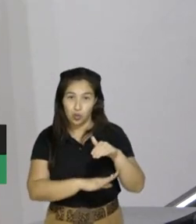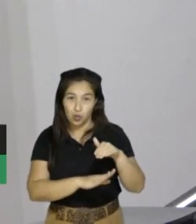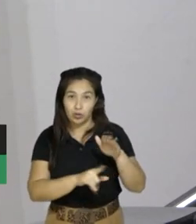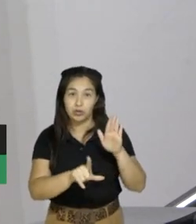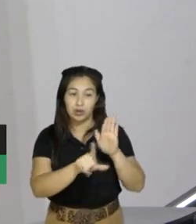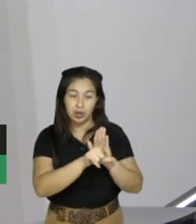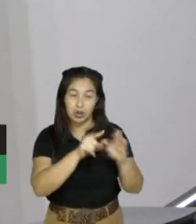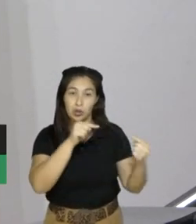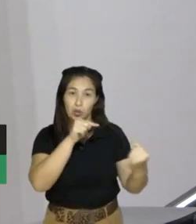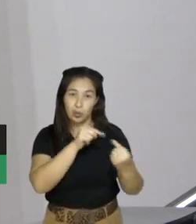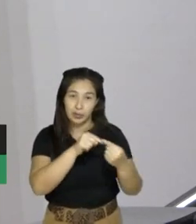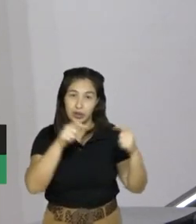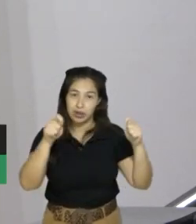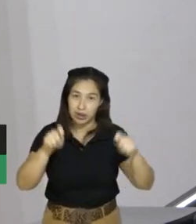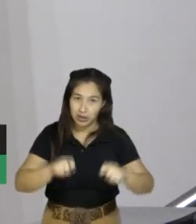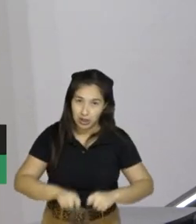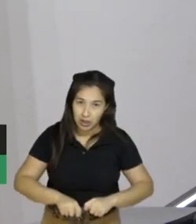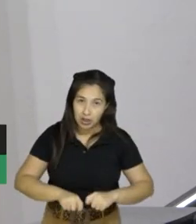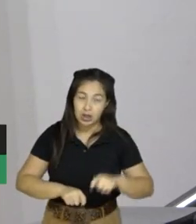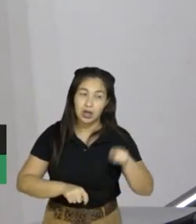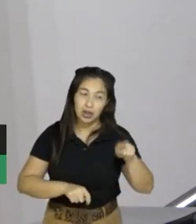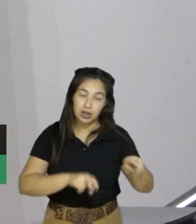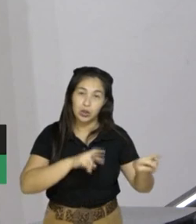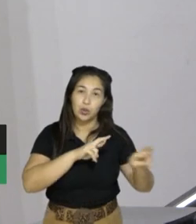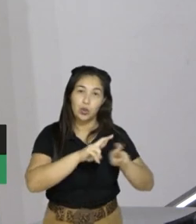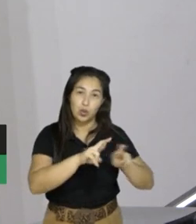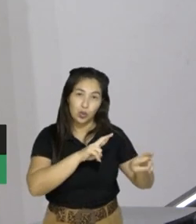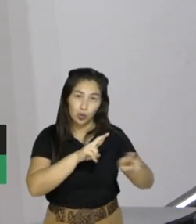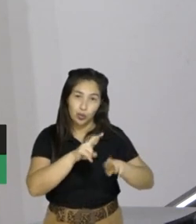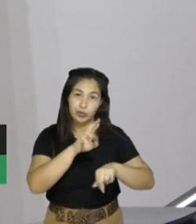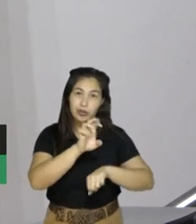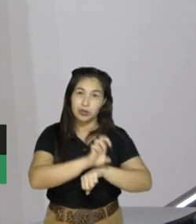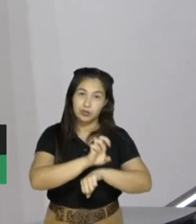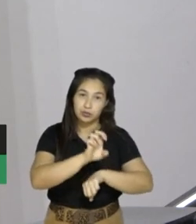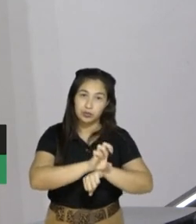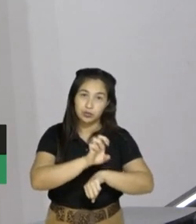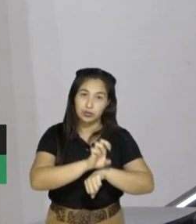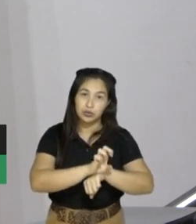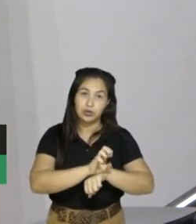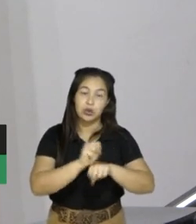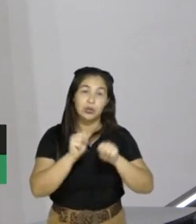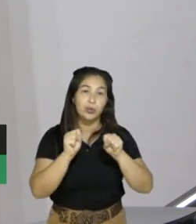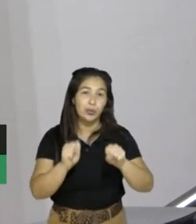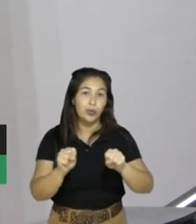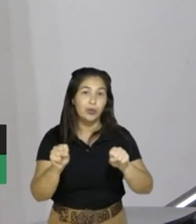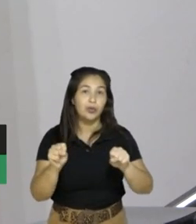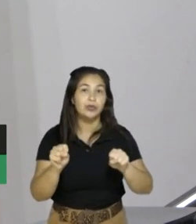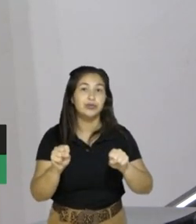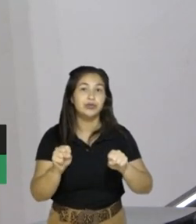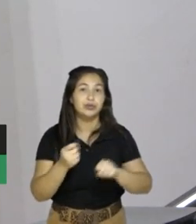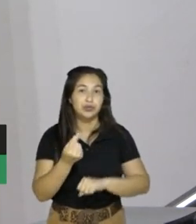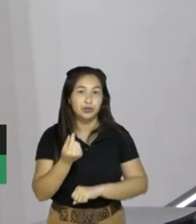dar o suporte de arrecadar o recurso para as obras do Estado nós vamos ter mais